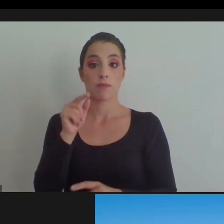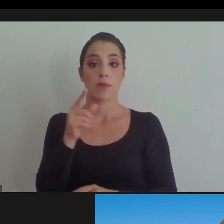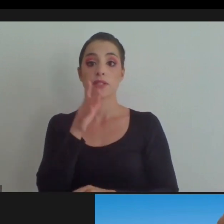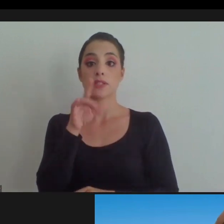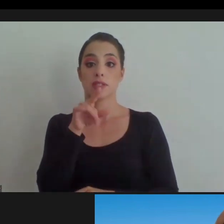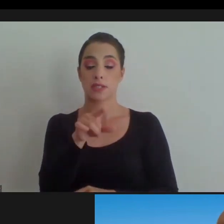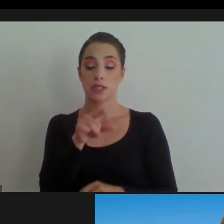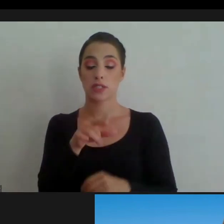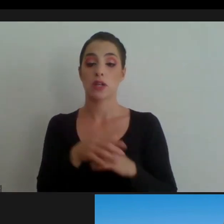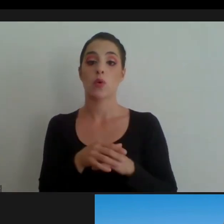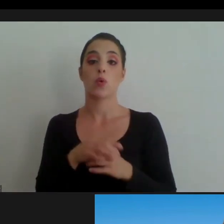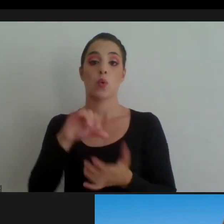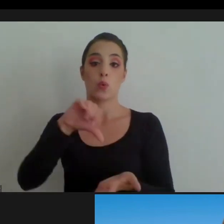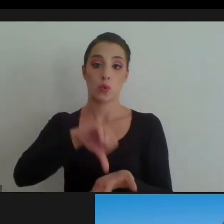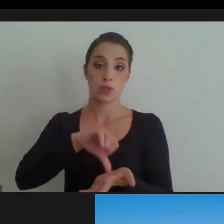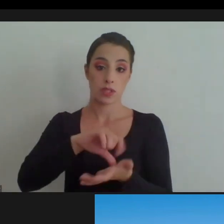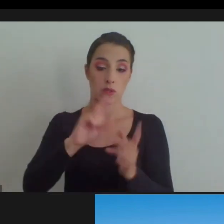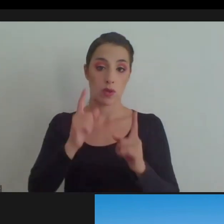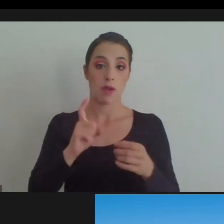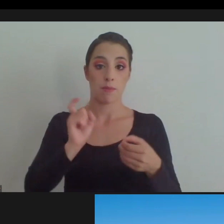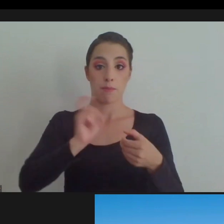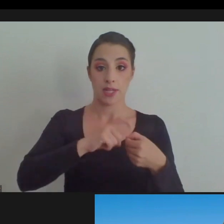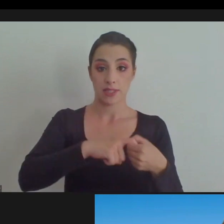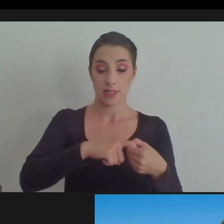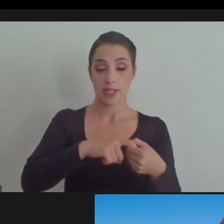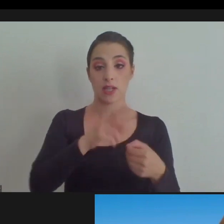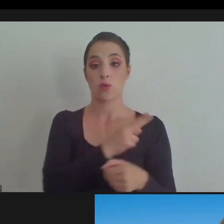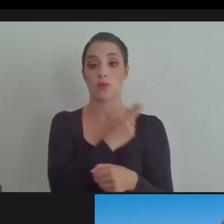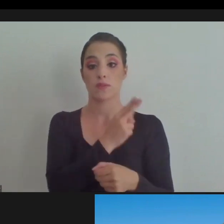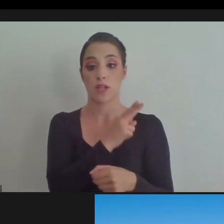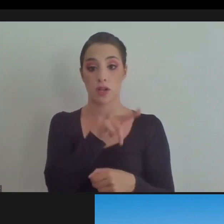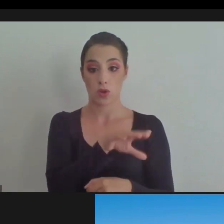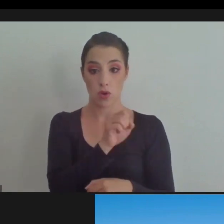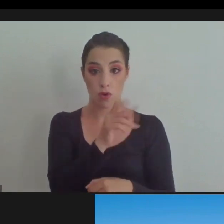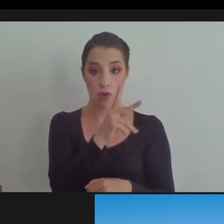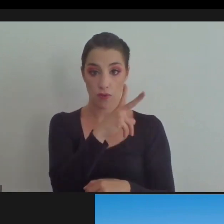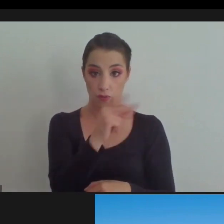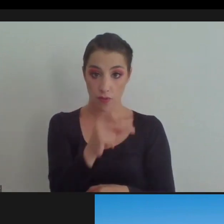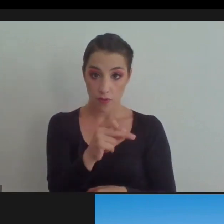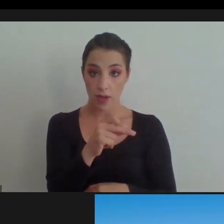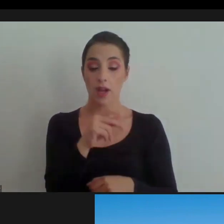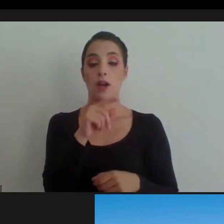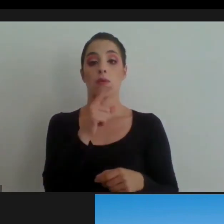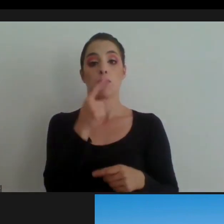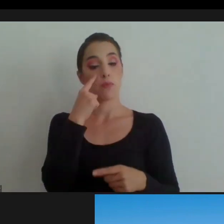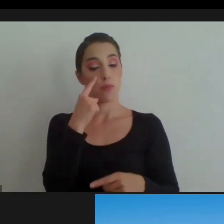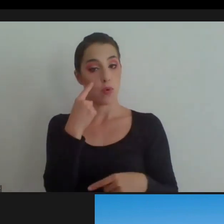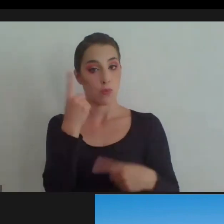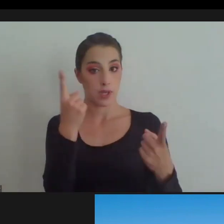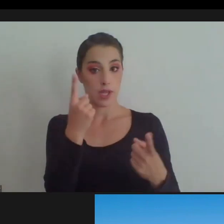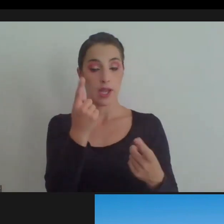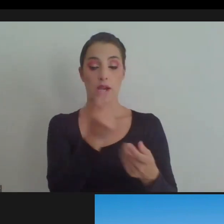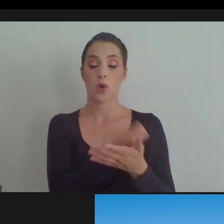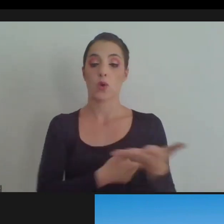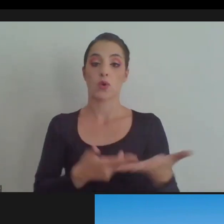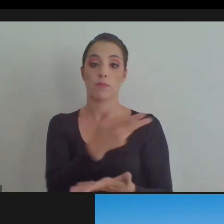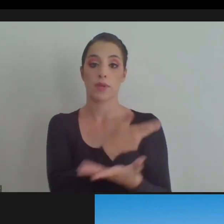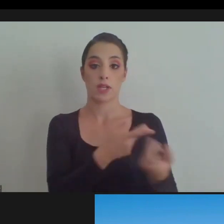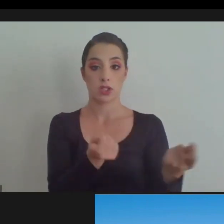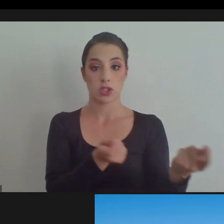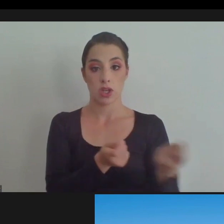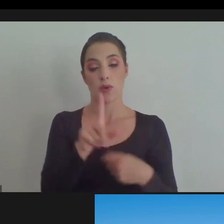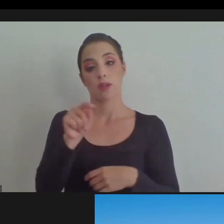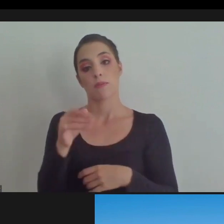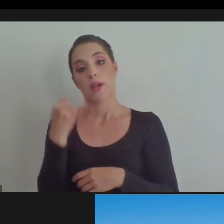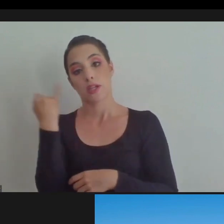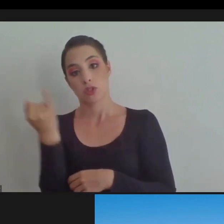Cifial resulta de uma parceria entre a nova SBE, que é uma faculdade pública de Economia e Gestão, e o Instituto das Nações Unidas